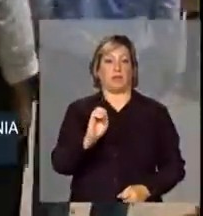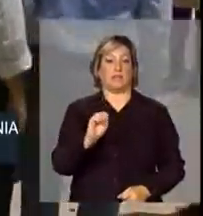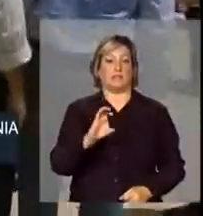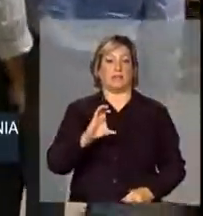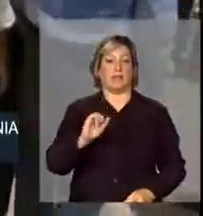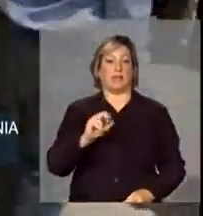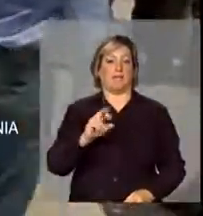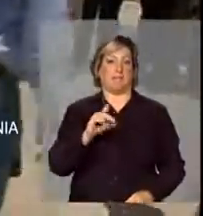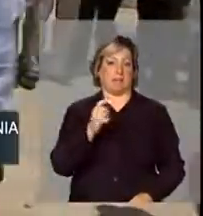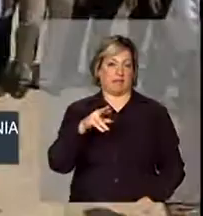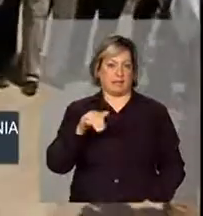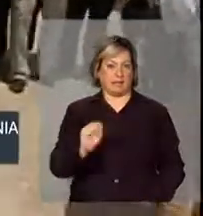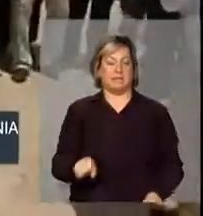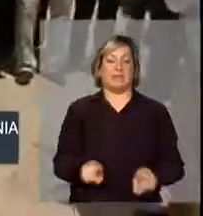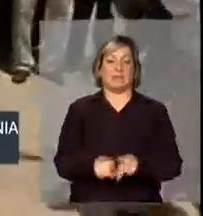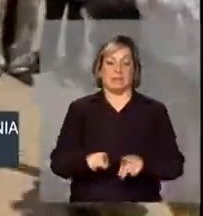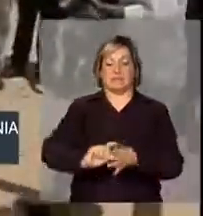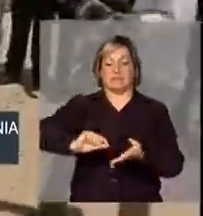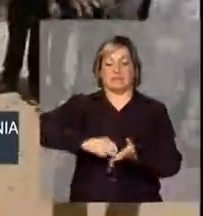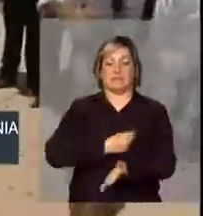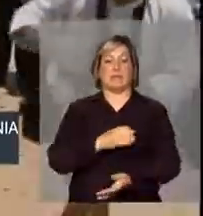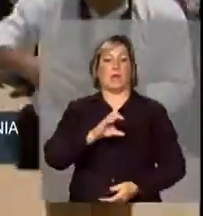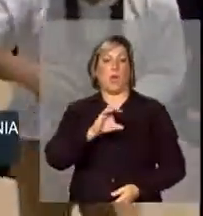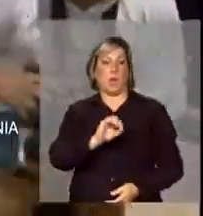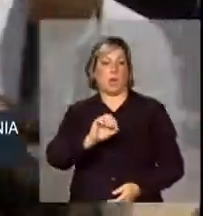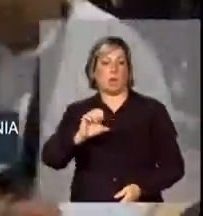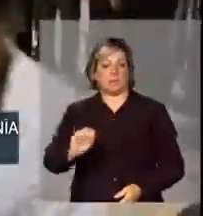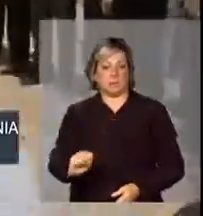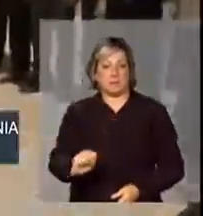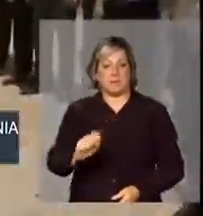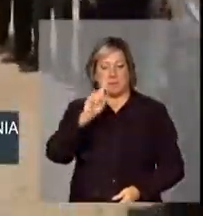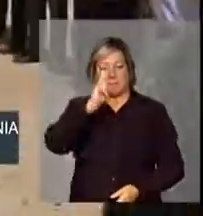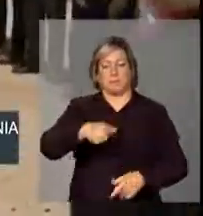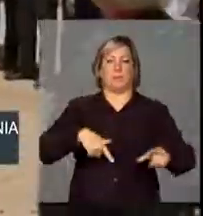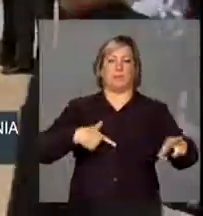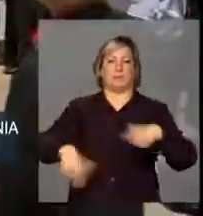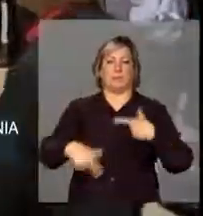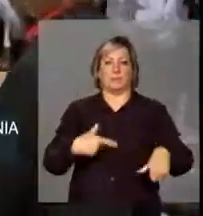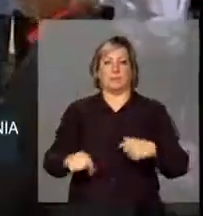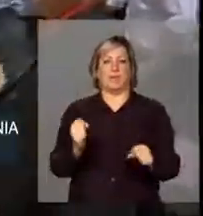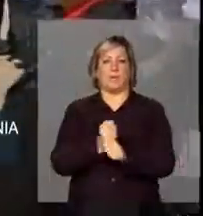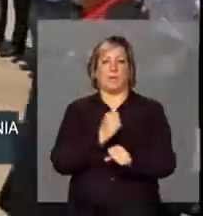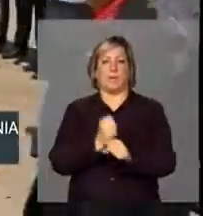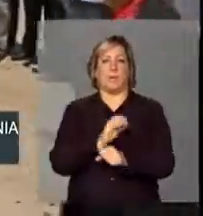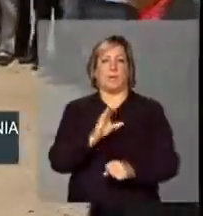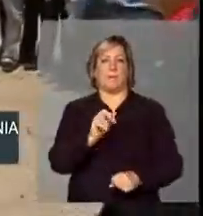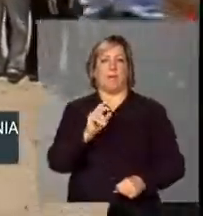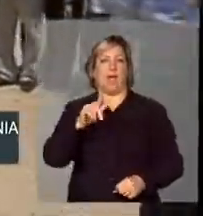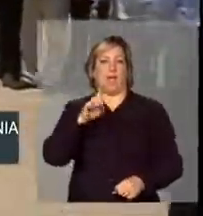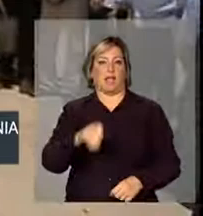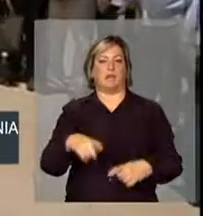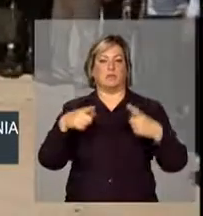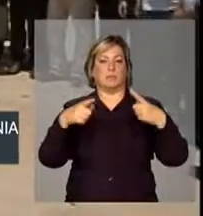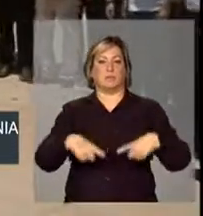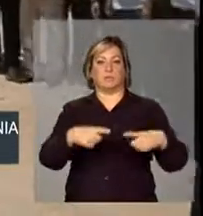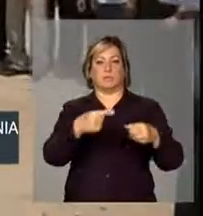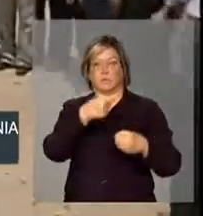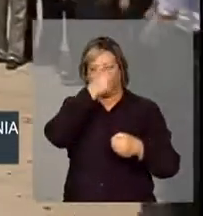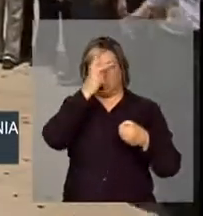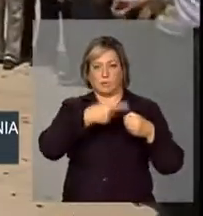também vai ser assinada ordem de serviço para construção da barragem Ingazeira nos municípios de Ingazeira